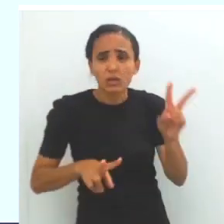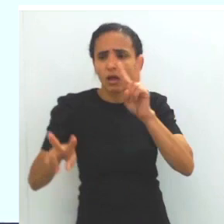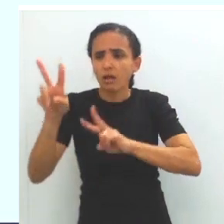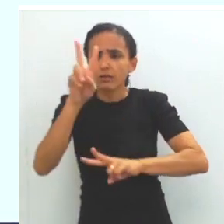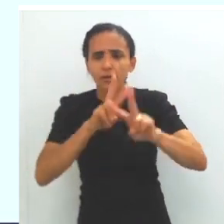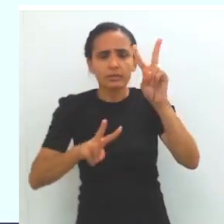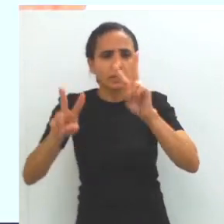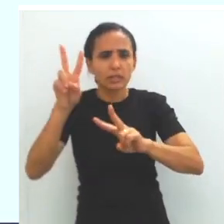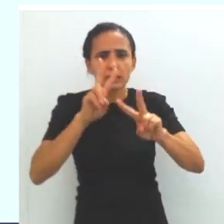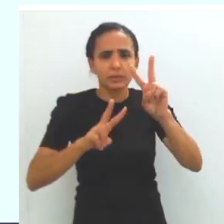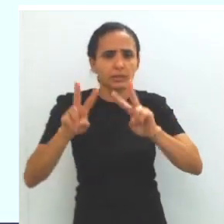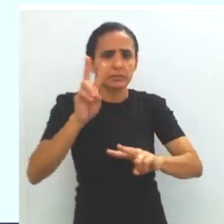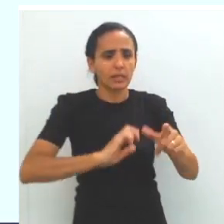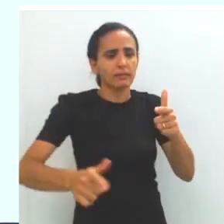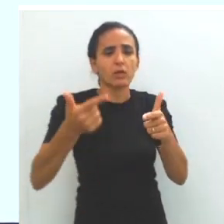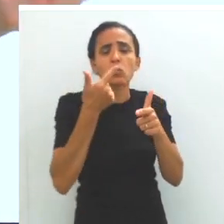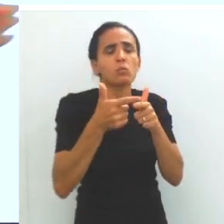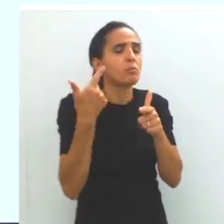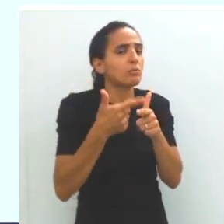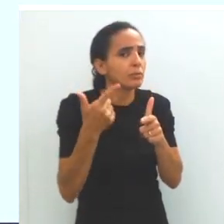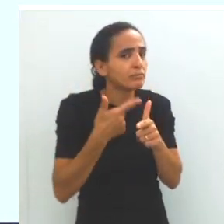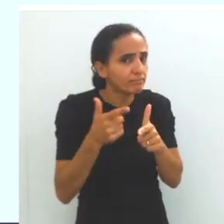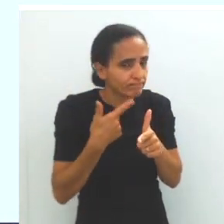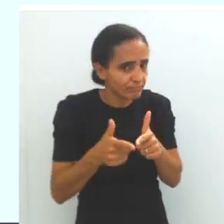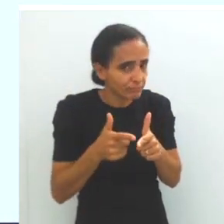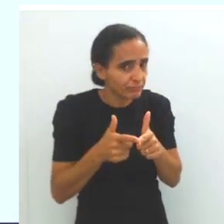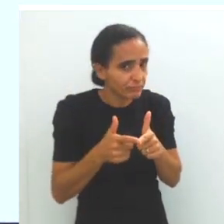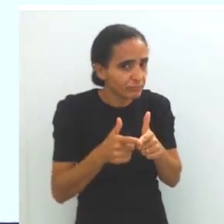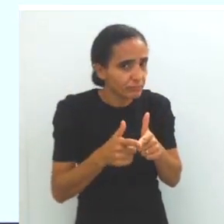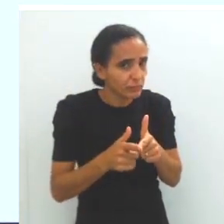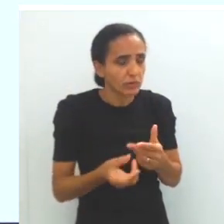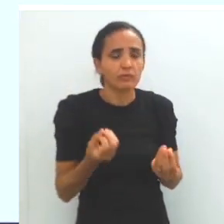ponto focal foi antecipado.